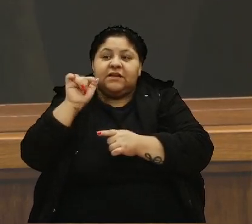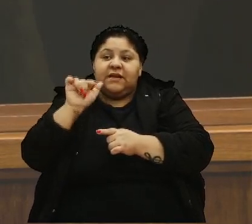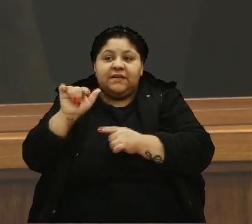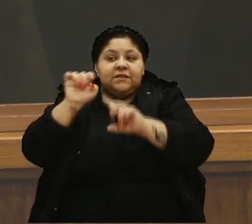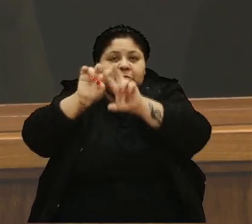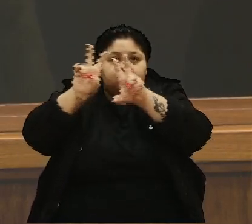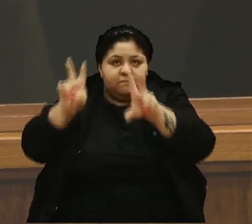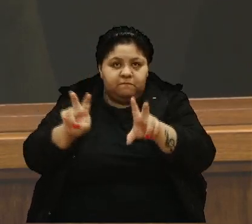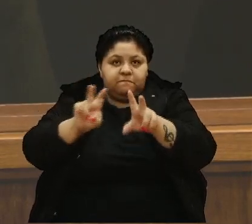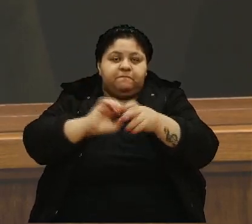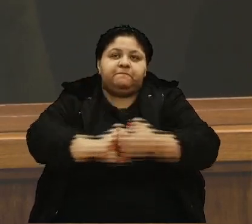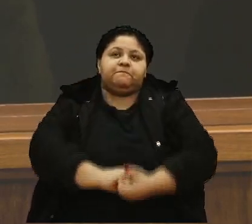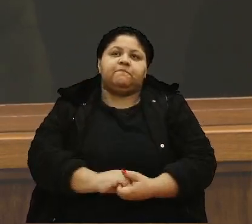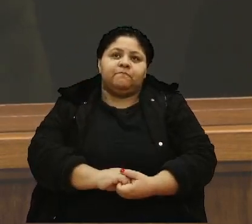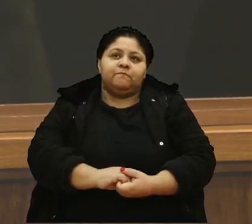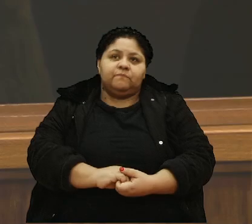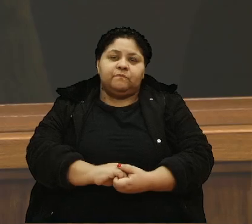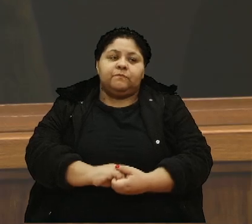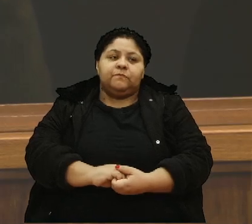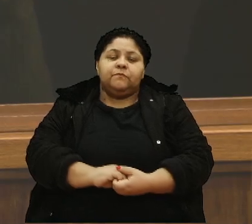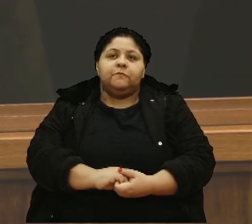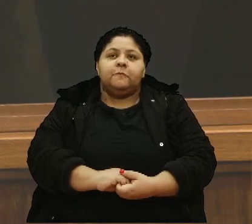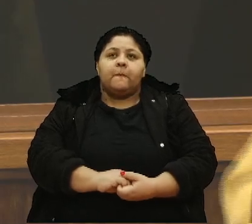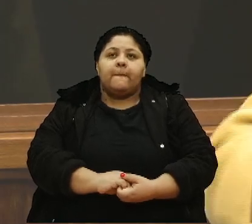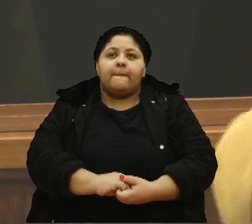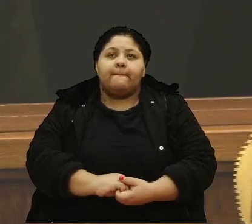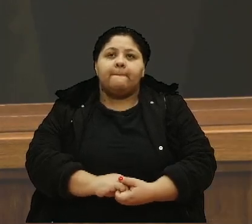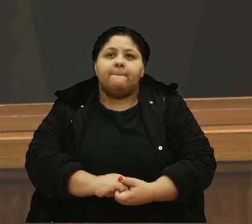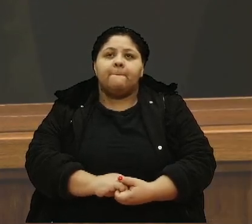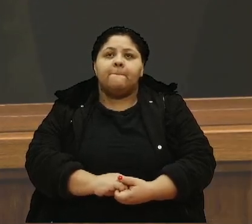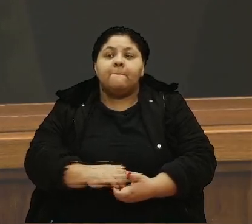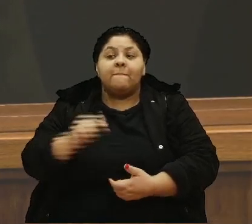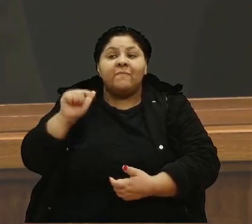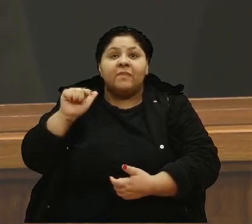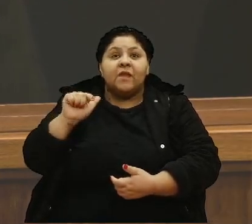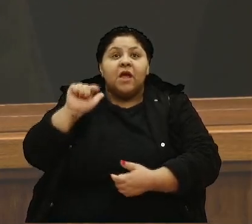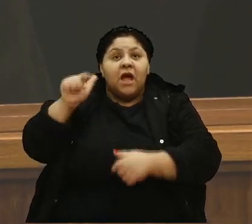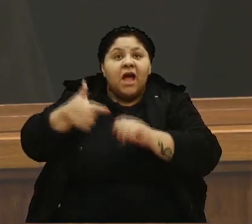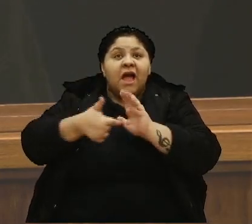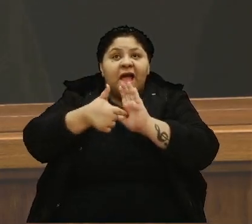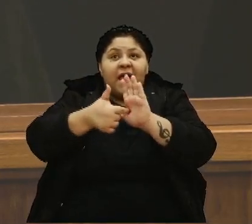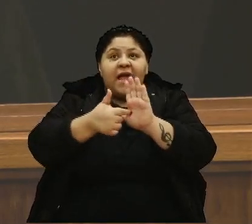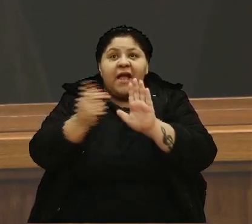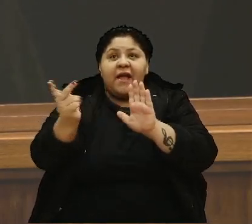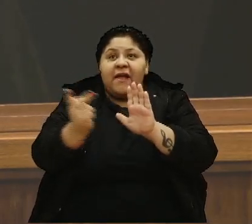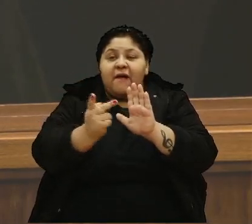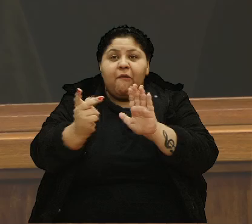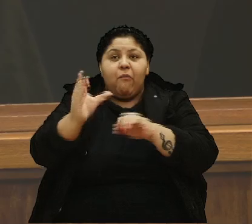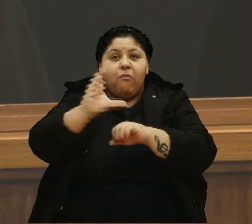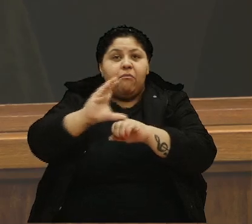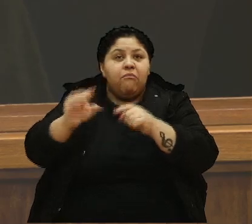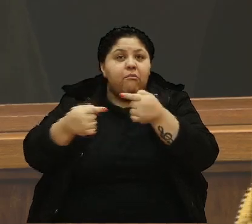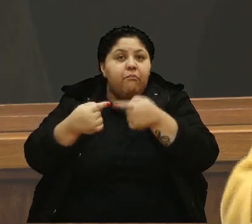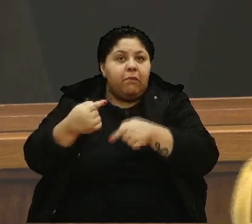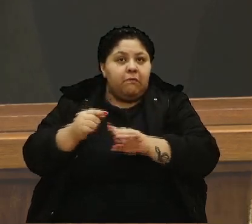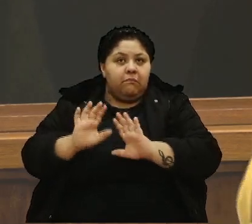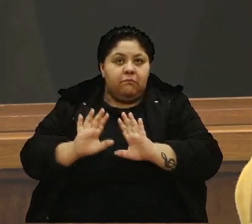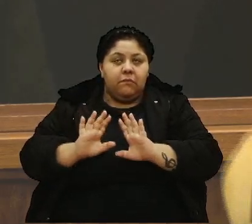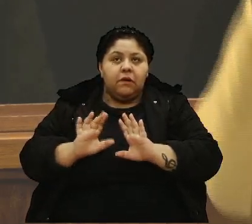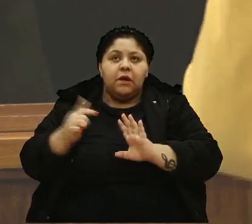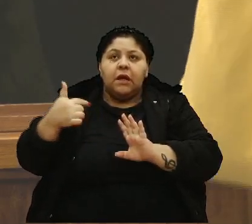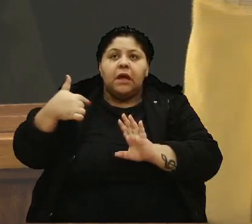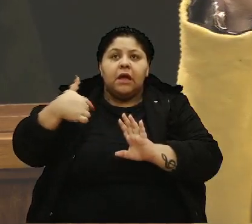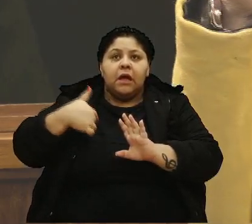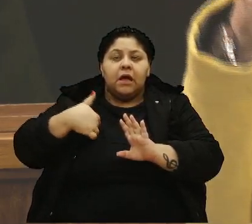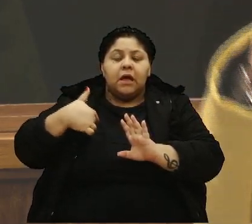ele, que é o seguinte: eles apresentaram os dois pela inconstitucionalidade. Aí eu